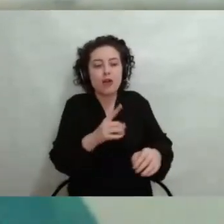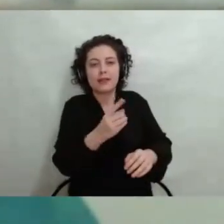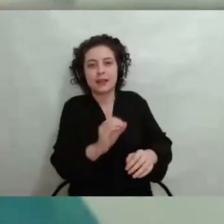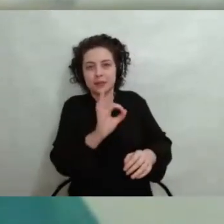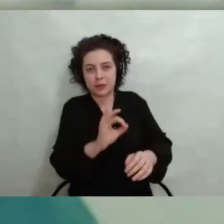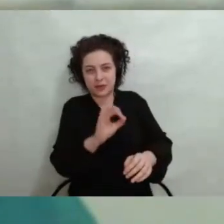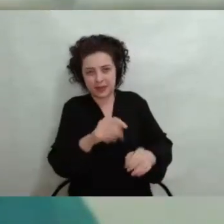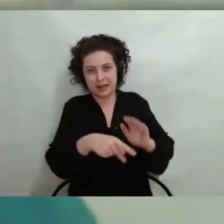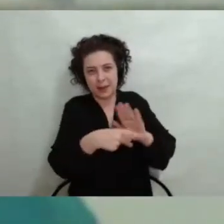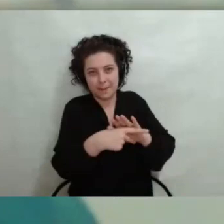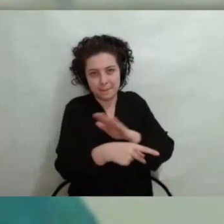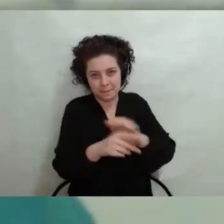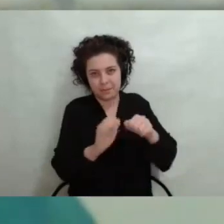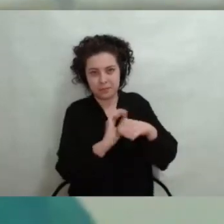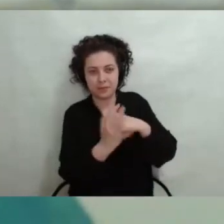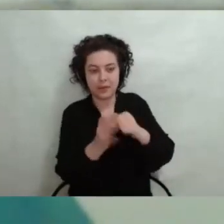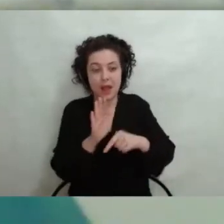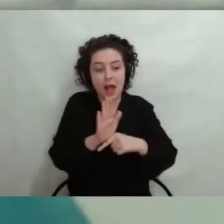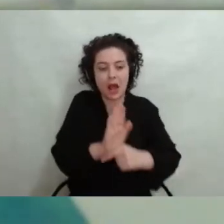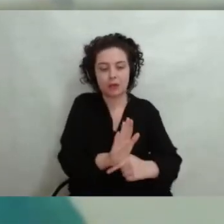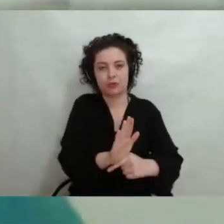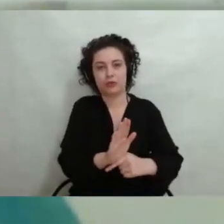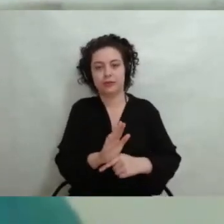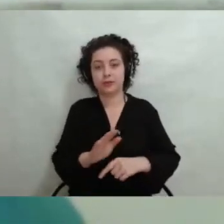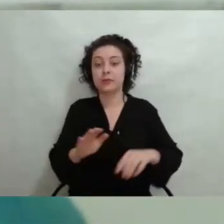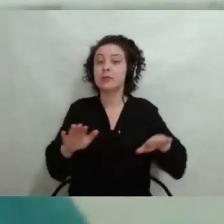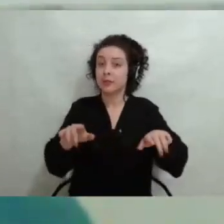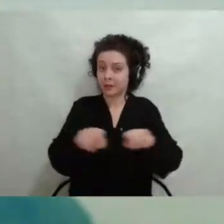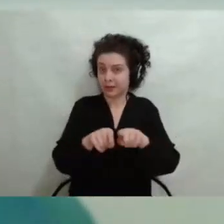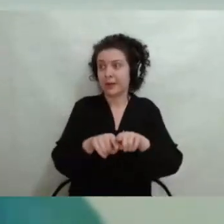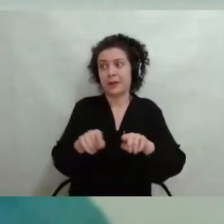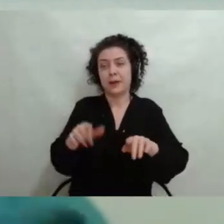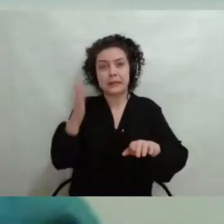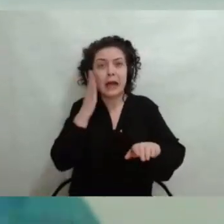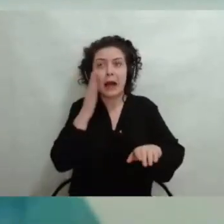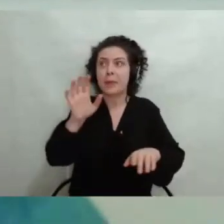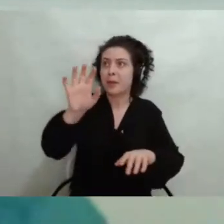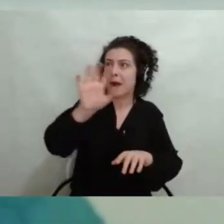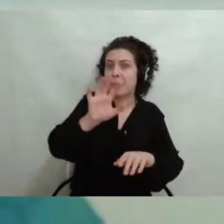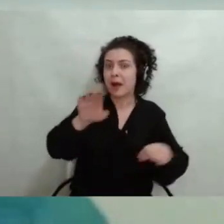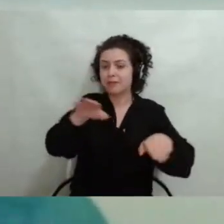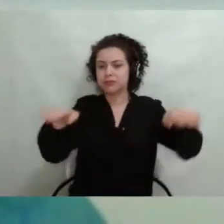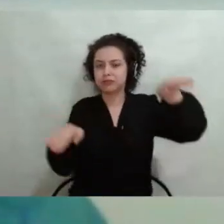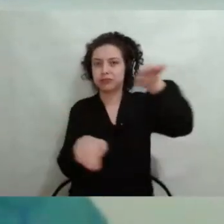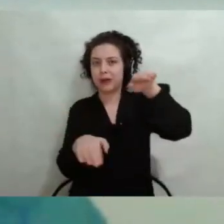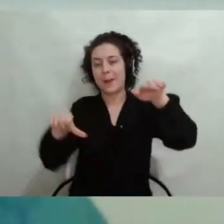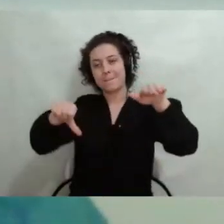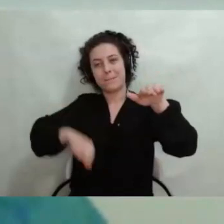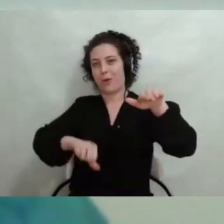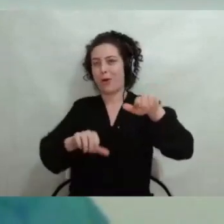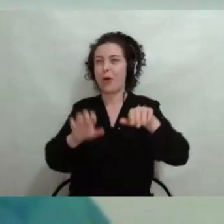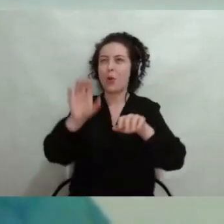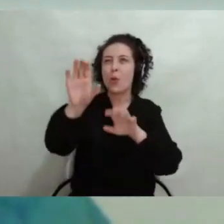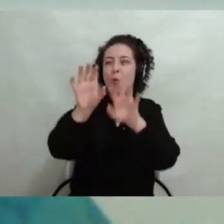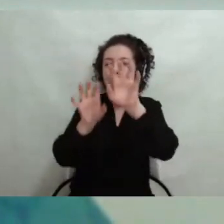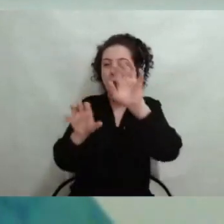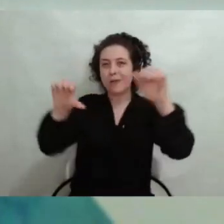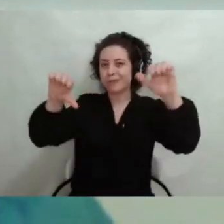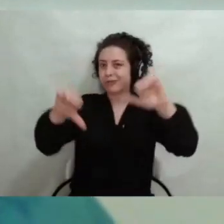Brasil. Isso sem falar das desigualdades regionais, porquanto a maior parte desses equipamentos das